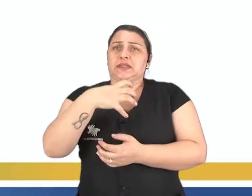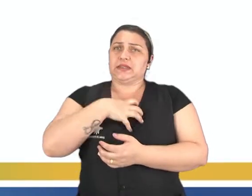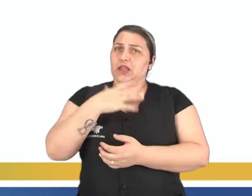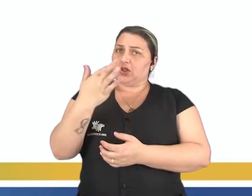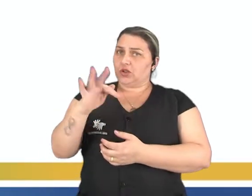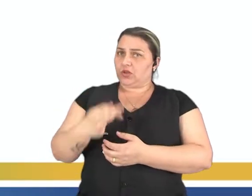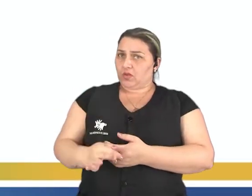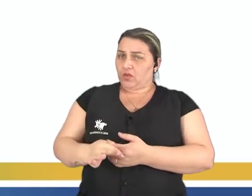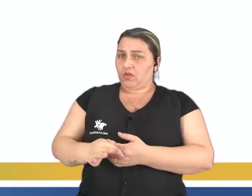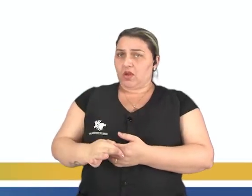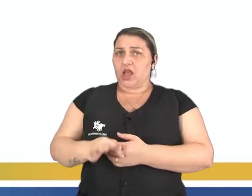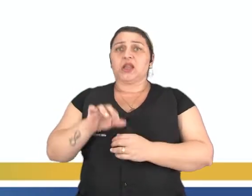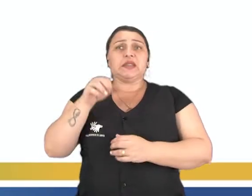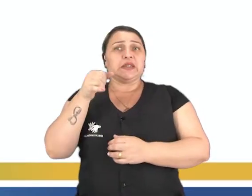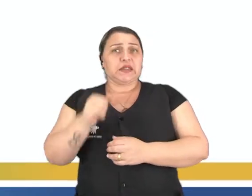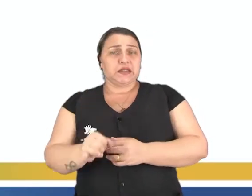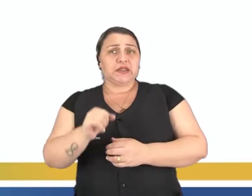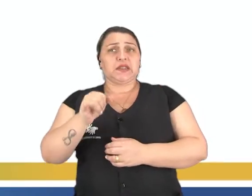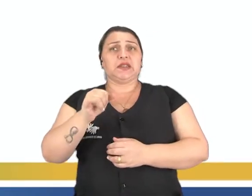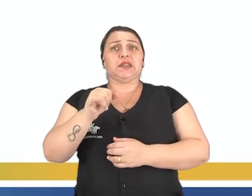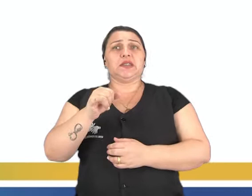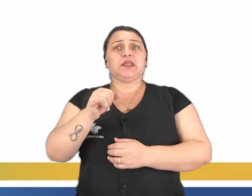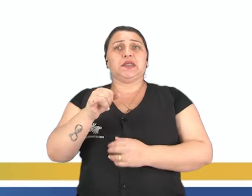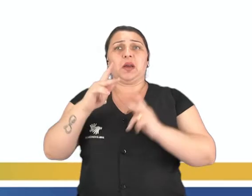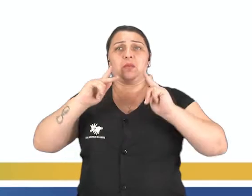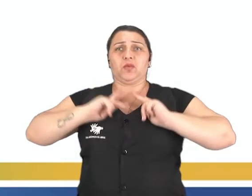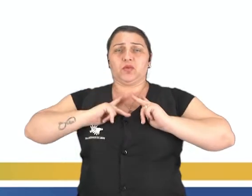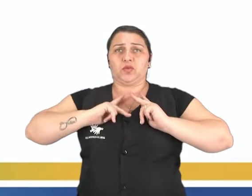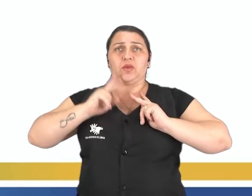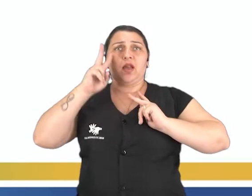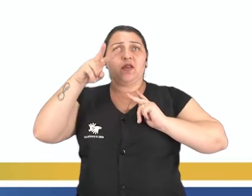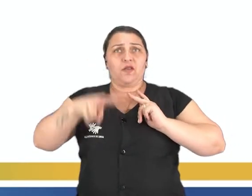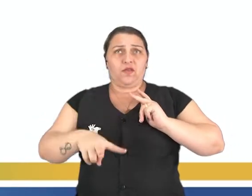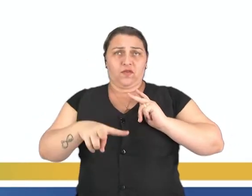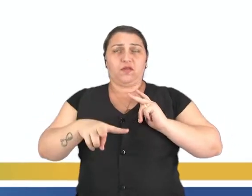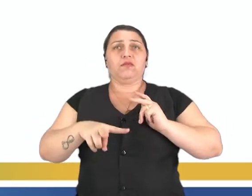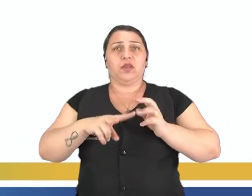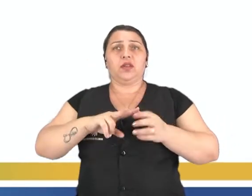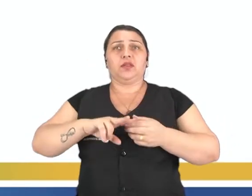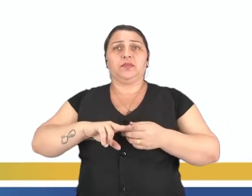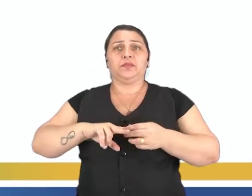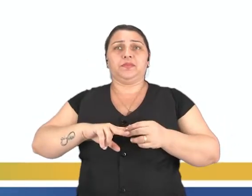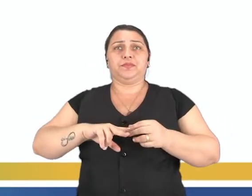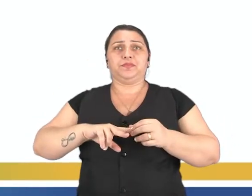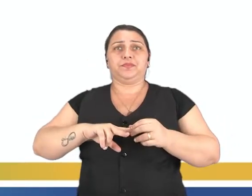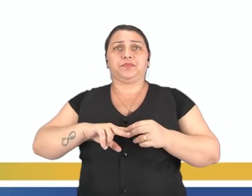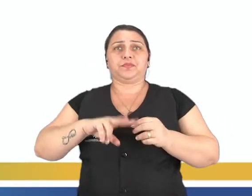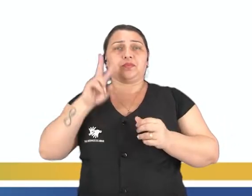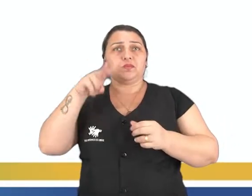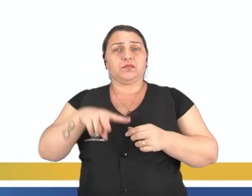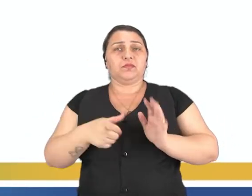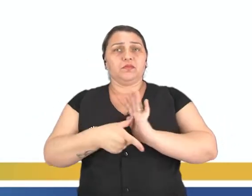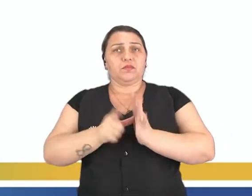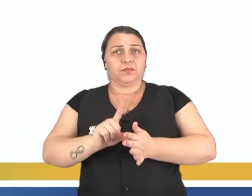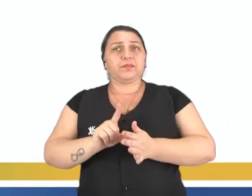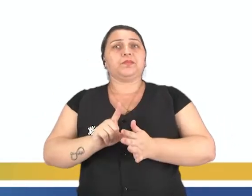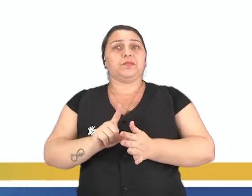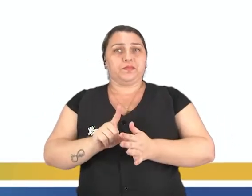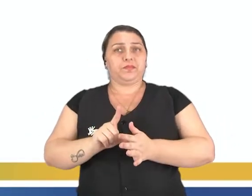sente dores? Será que isso vai afetar posteriormente? E a gente vai ver sobre isso, né? E a gente vai ver